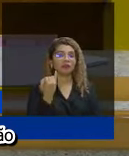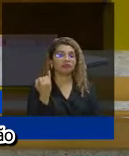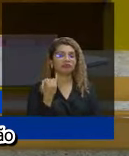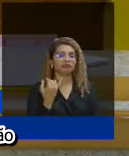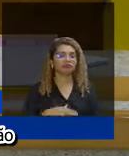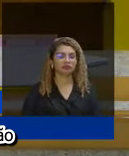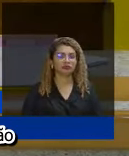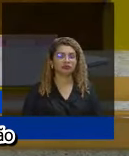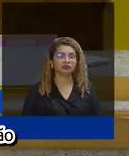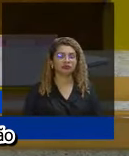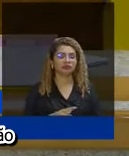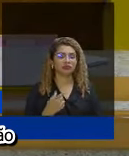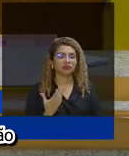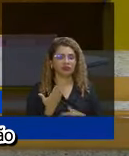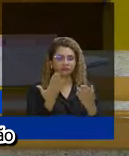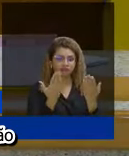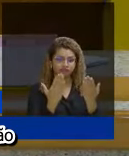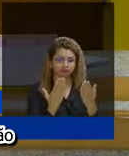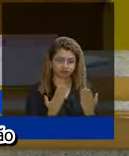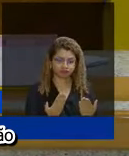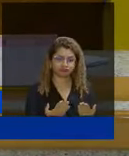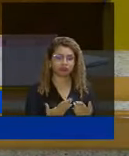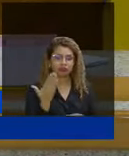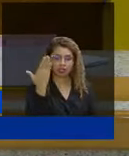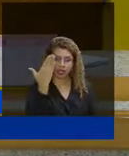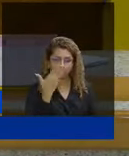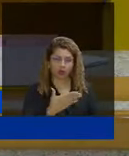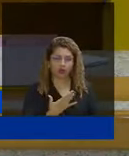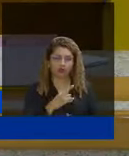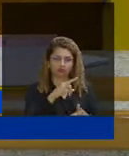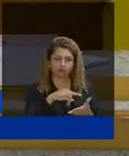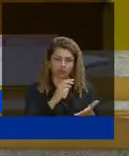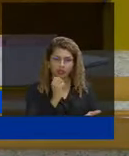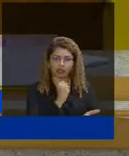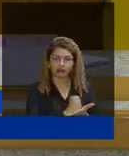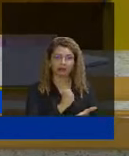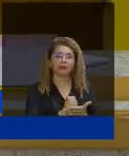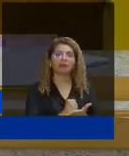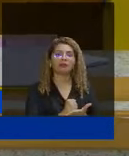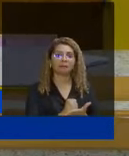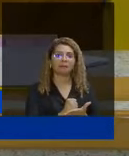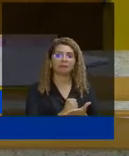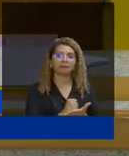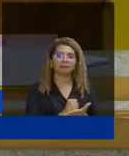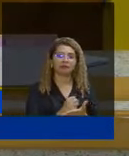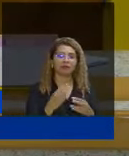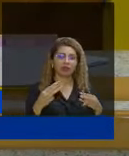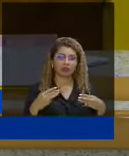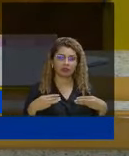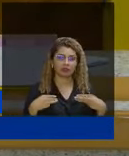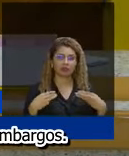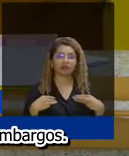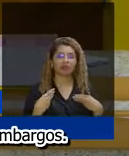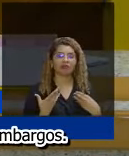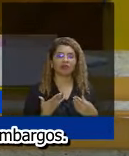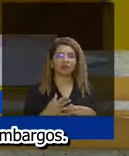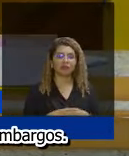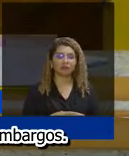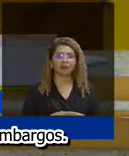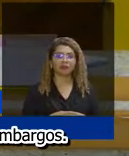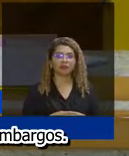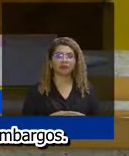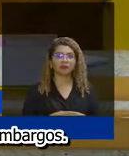à repreciação das provas ou à rediscussão do mérito da causa. A mera discordância com a